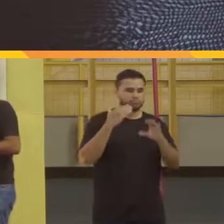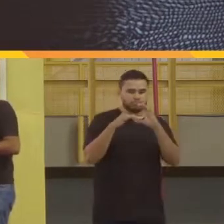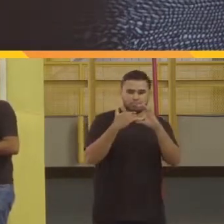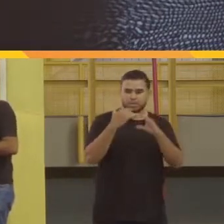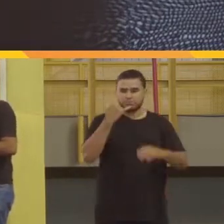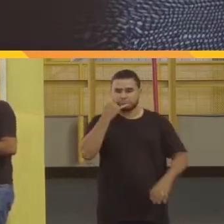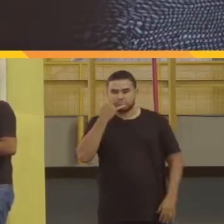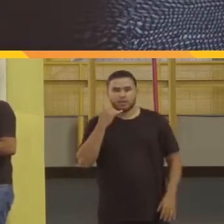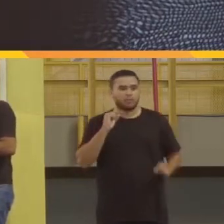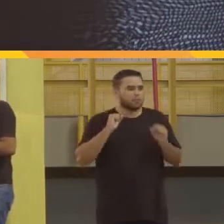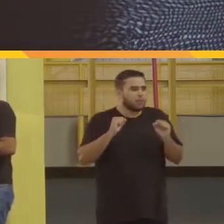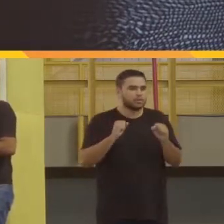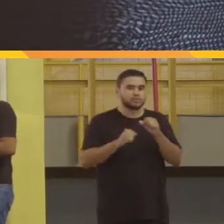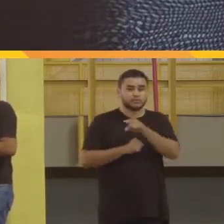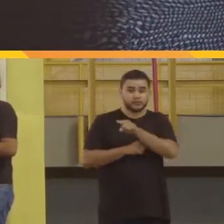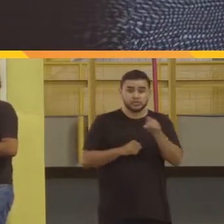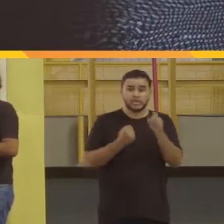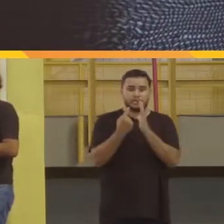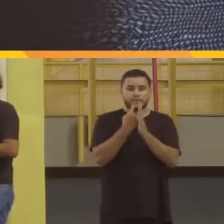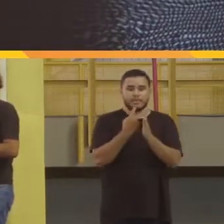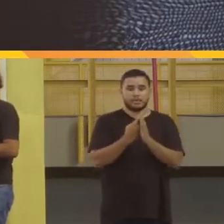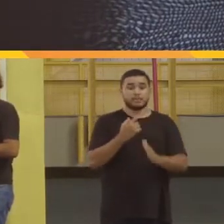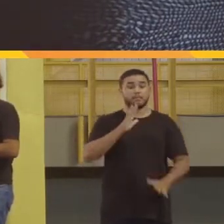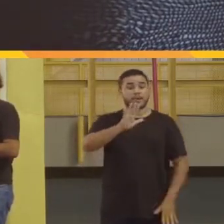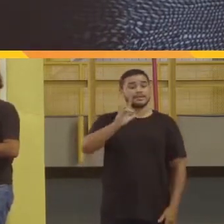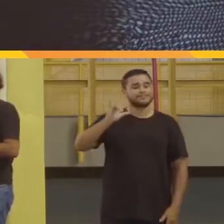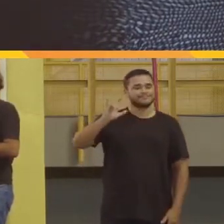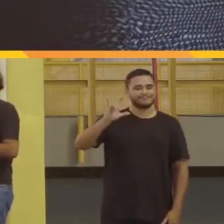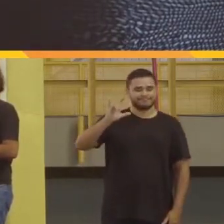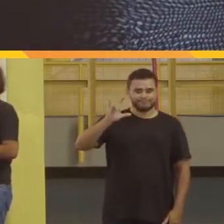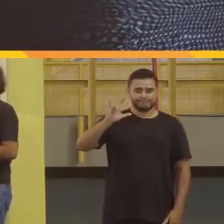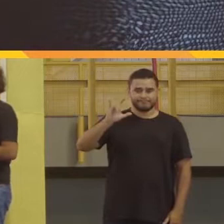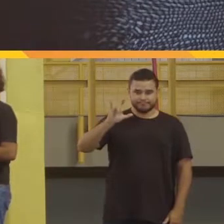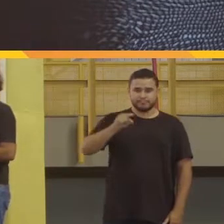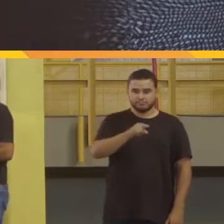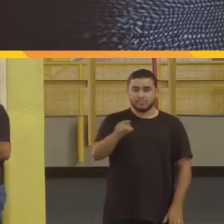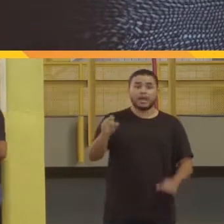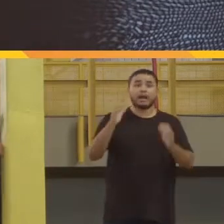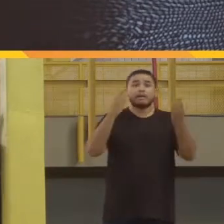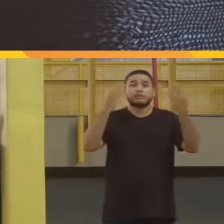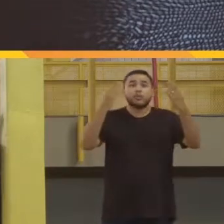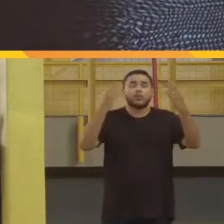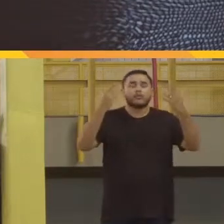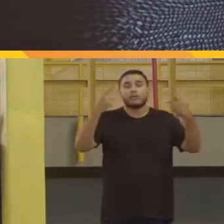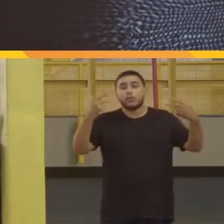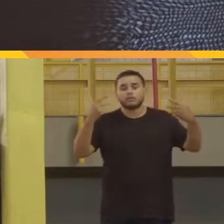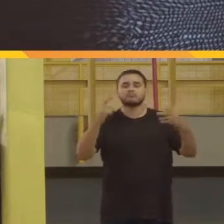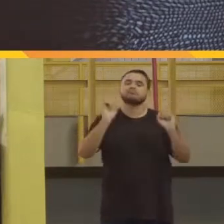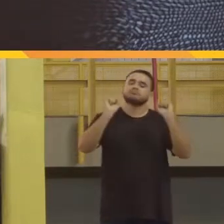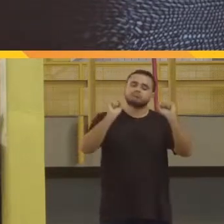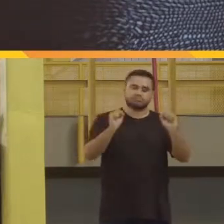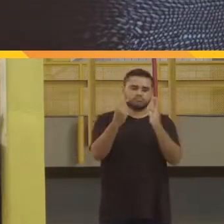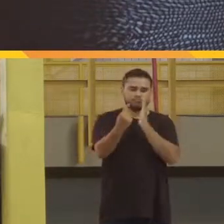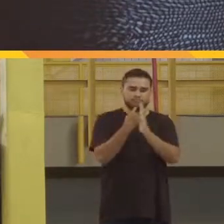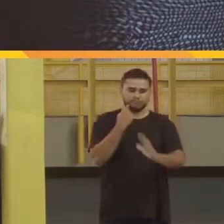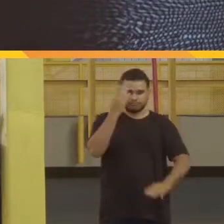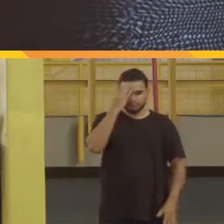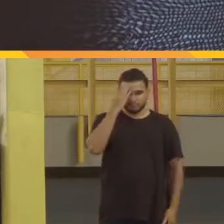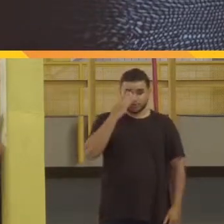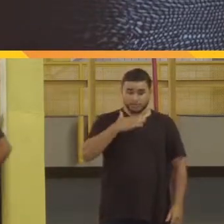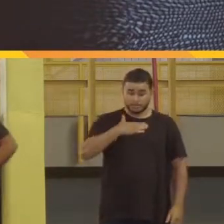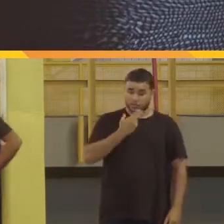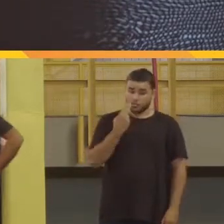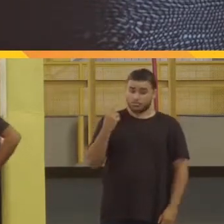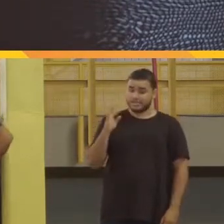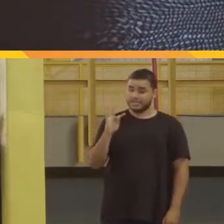tá? São 3 contatos de Instagram. Aí você pode mandar a sua dúvidazinha pelo Messenger. Professor Tiago Cavalcante é